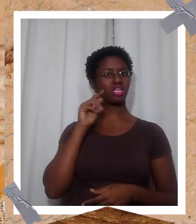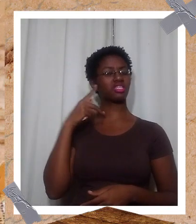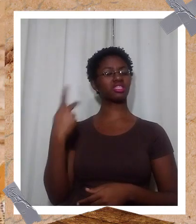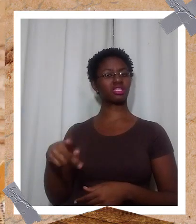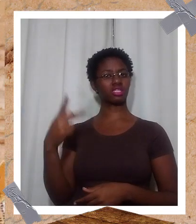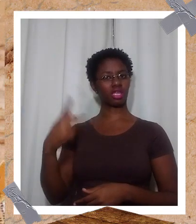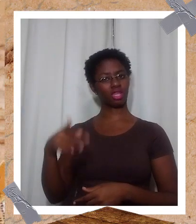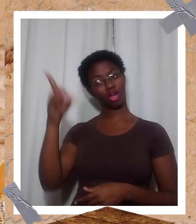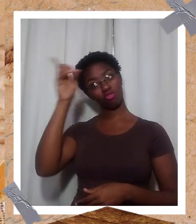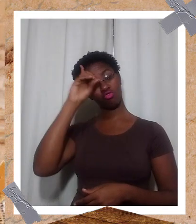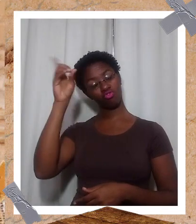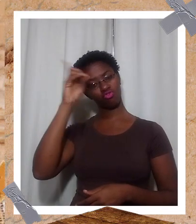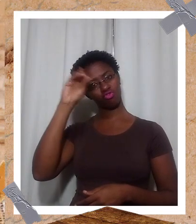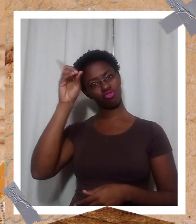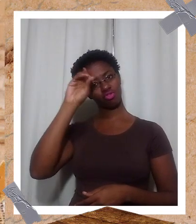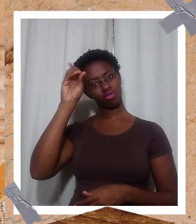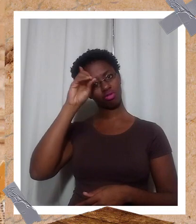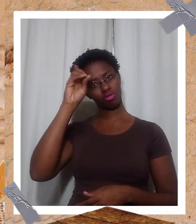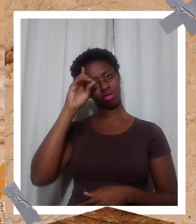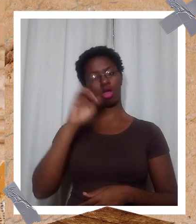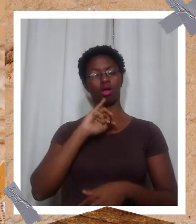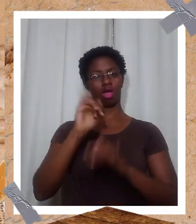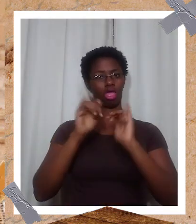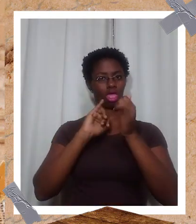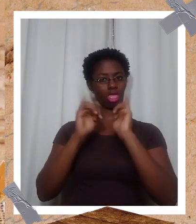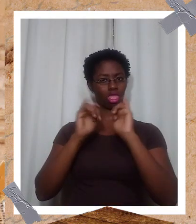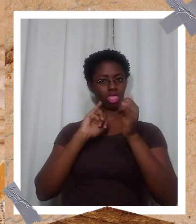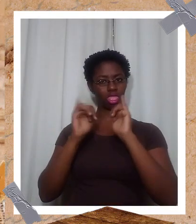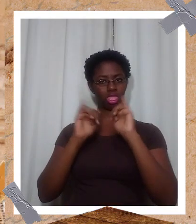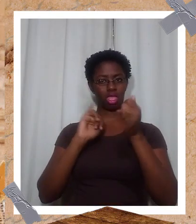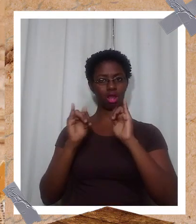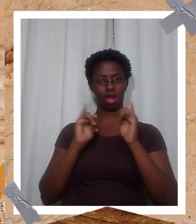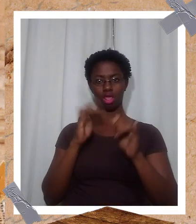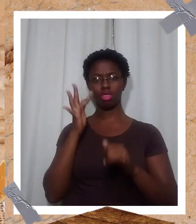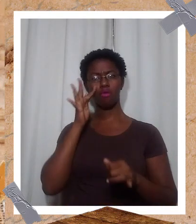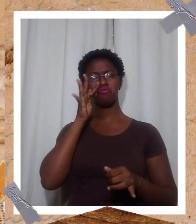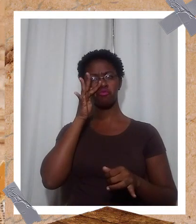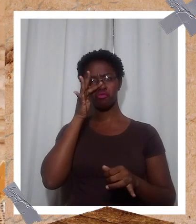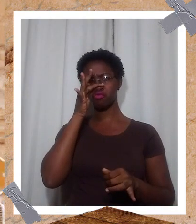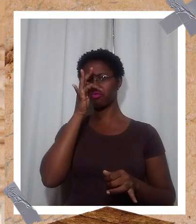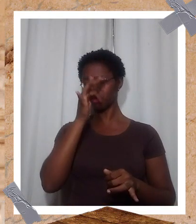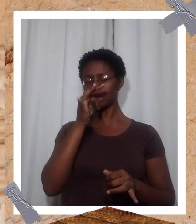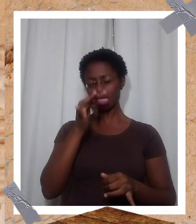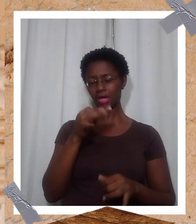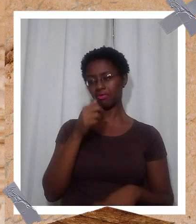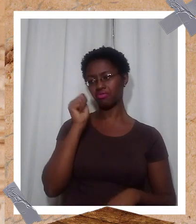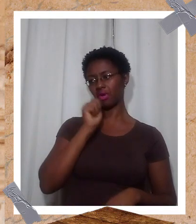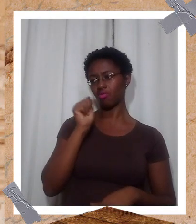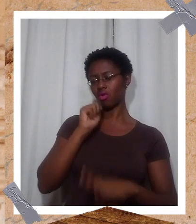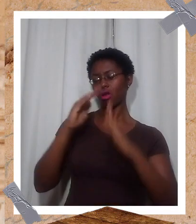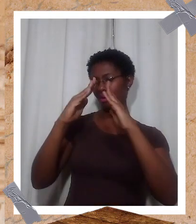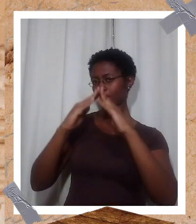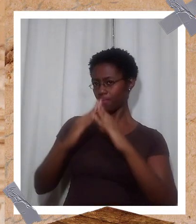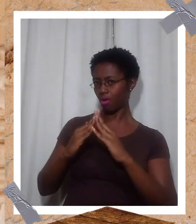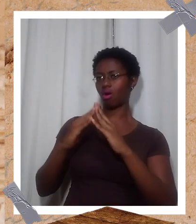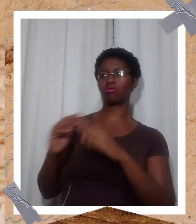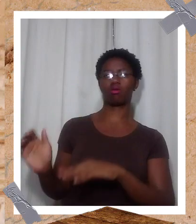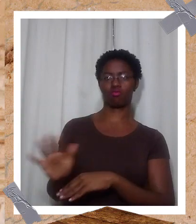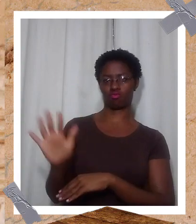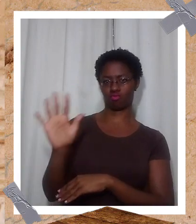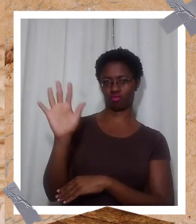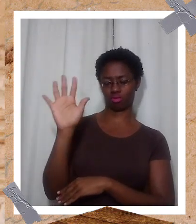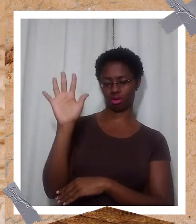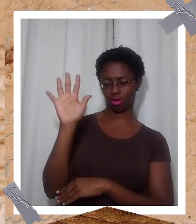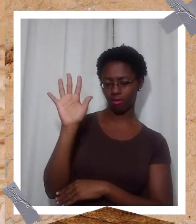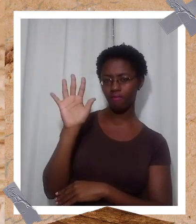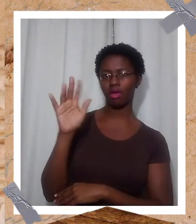dia a dia, né? Os relatos dela são relatos, assim, bem fiéis de uma moradora ali de uma